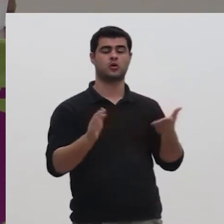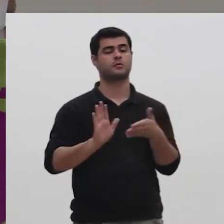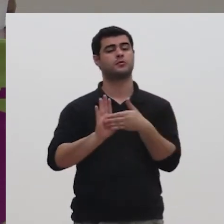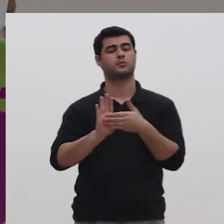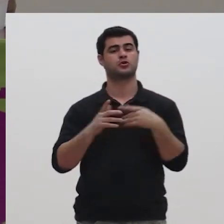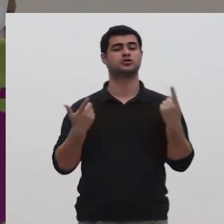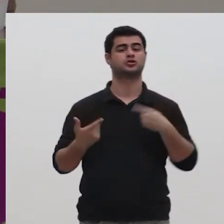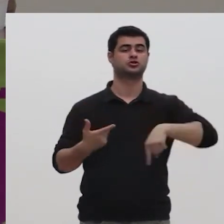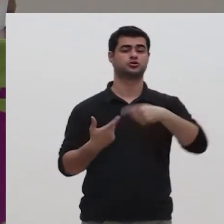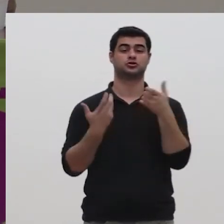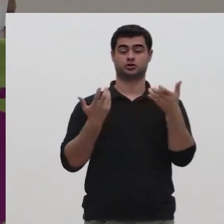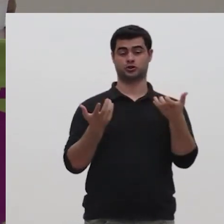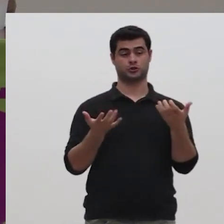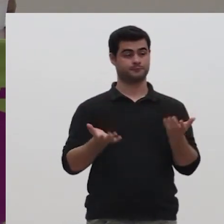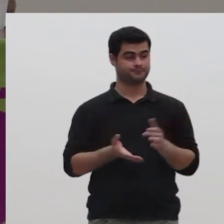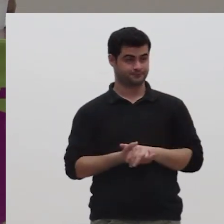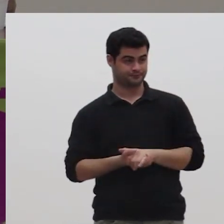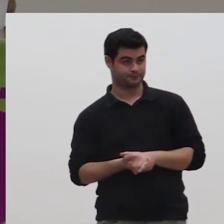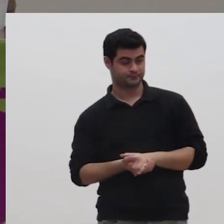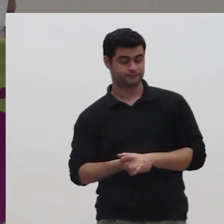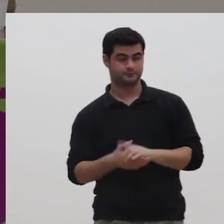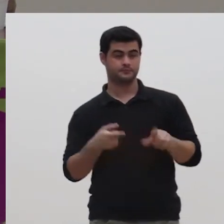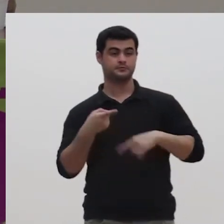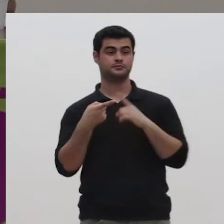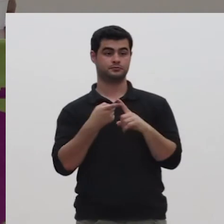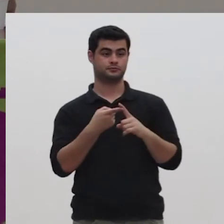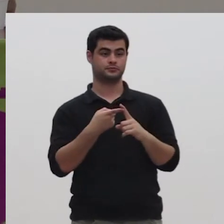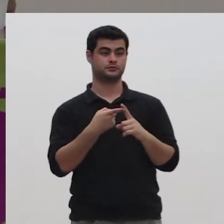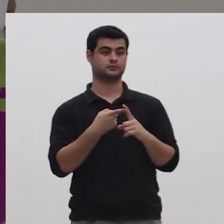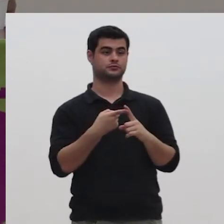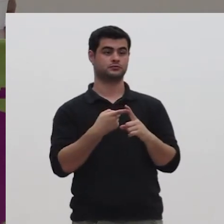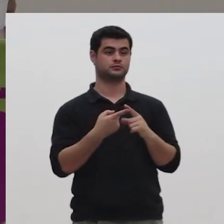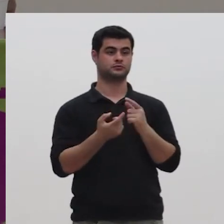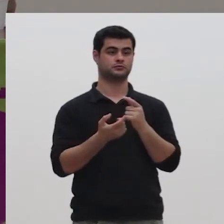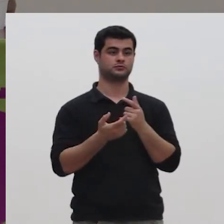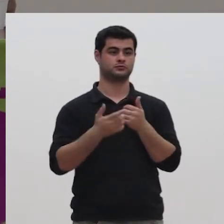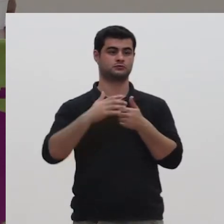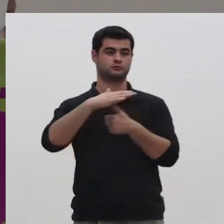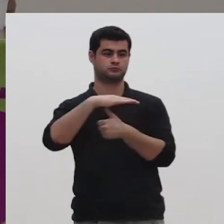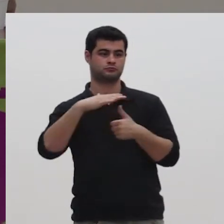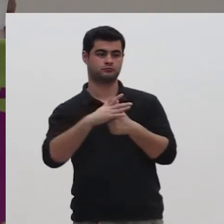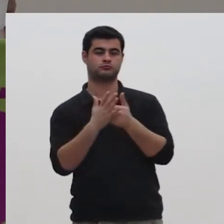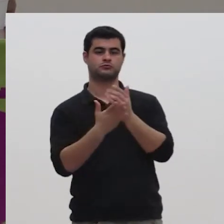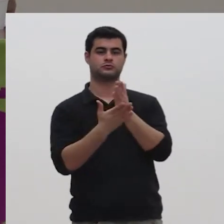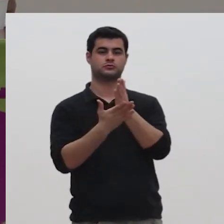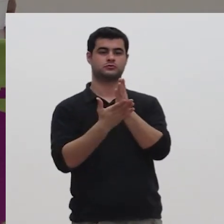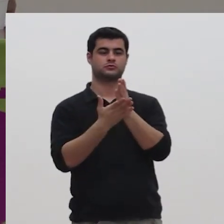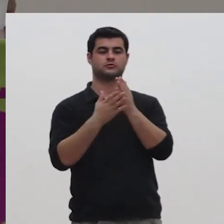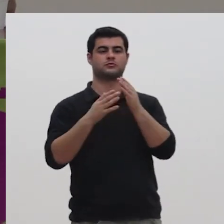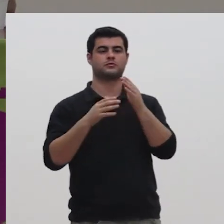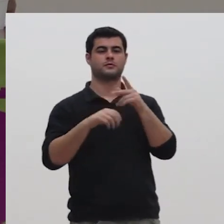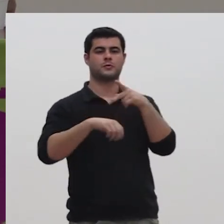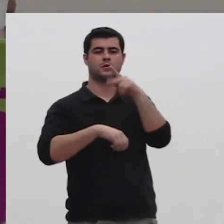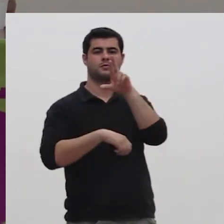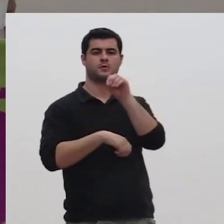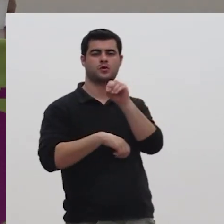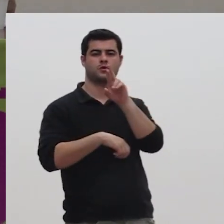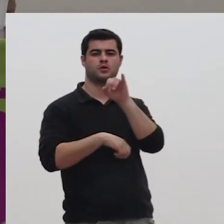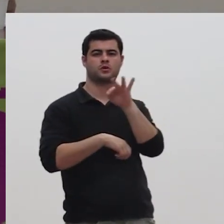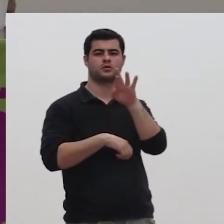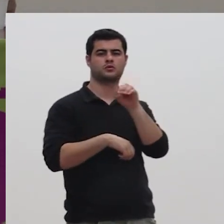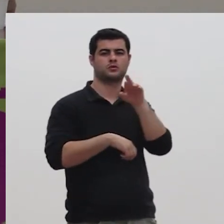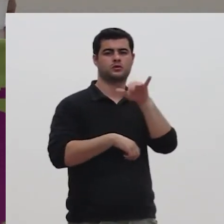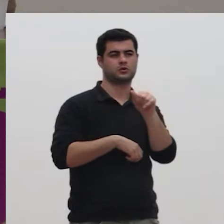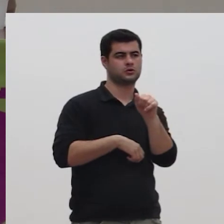nós queremos? Nós vamos, em primeiro lugar, dividir a Pró-Reitoria de Pesquisa e Pós-Graduação, tal como aconteceu em experiências bem-sucedidas